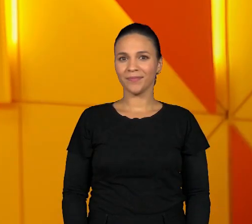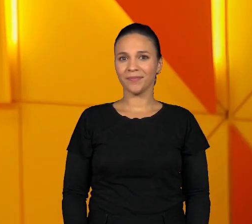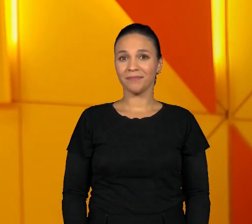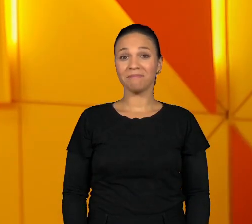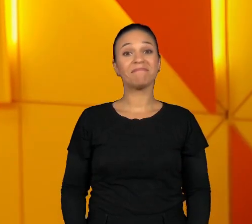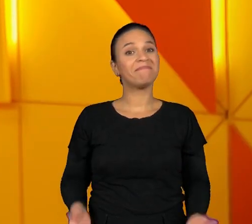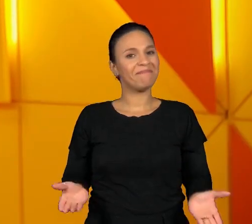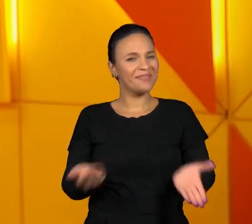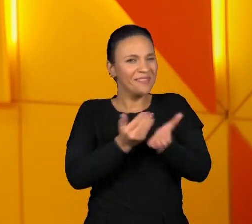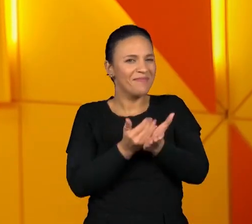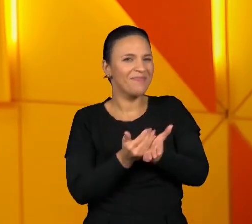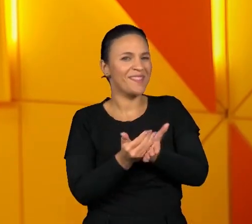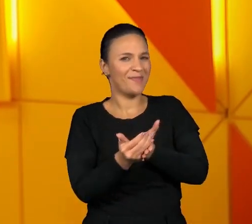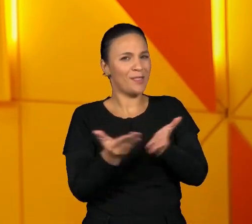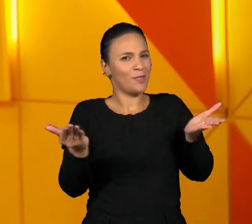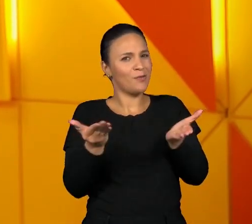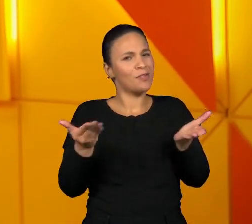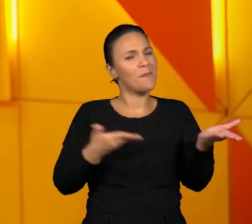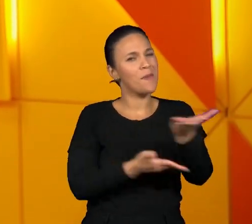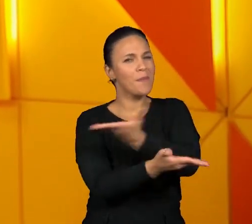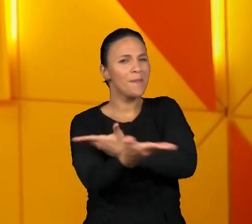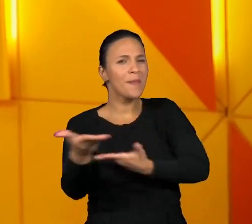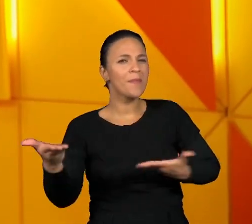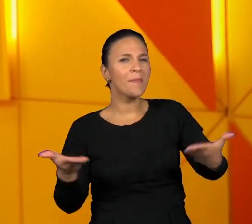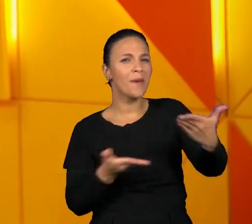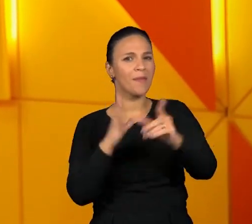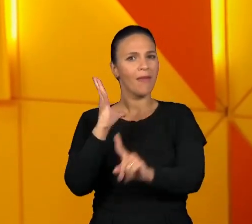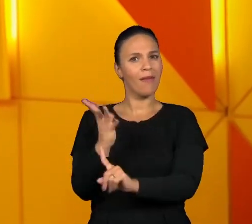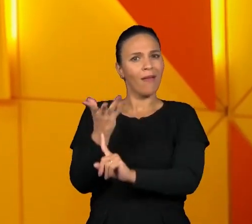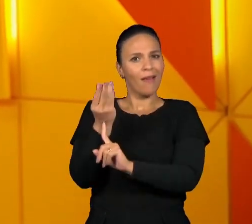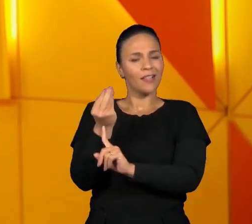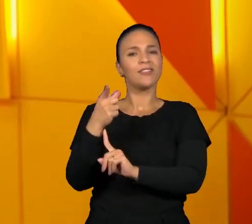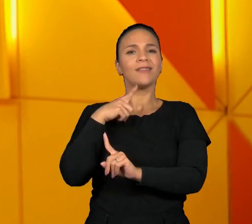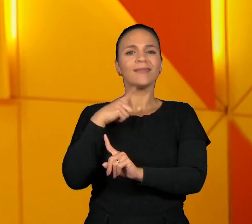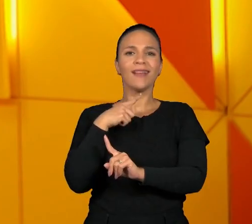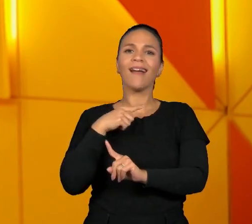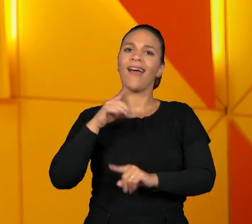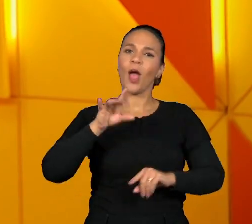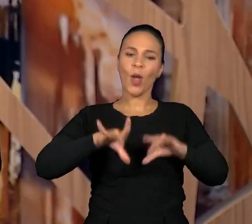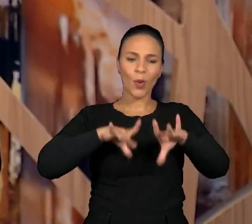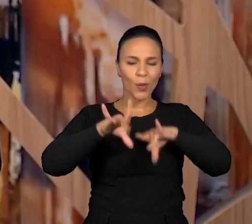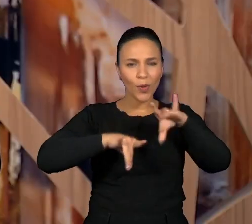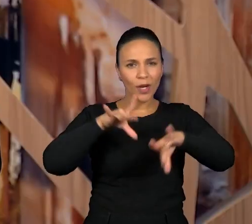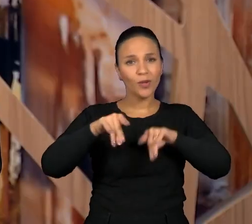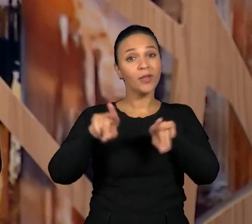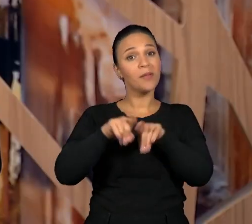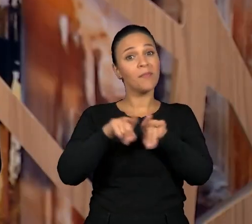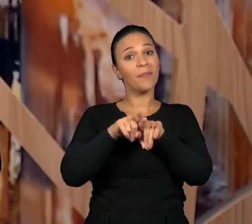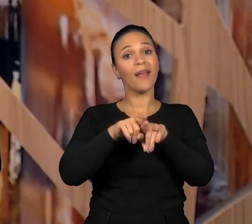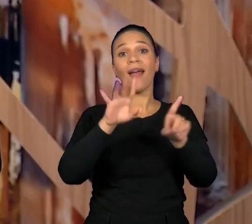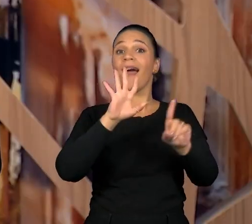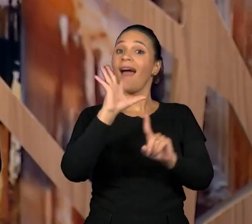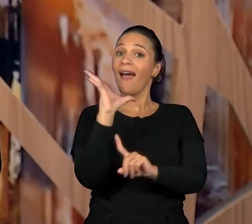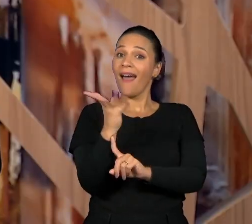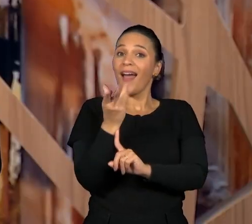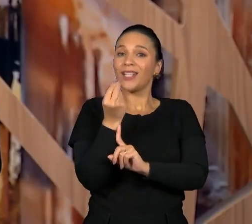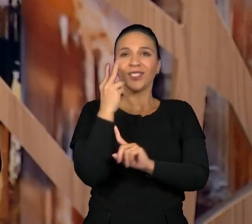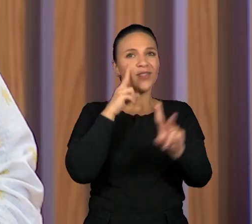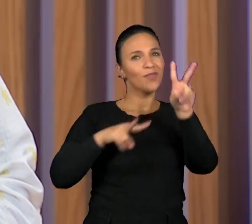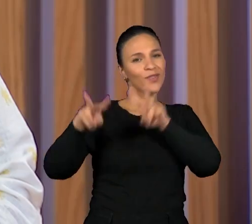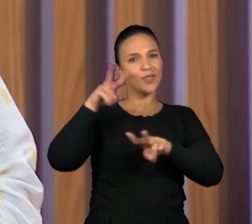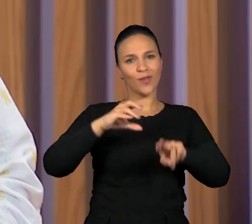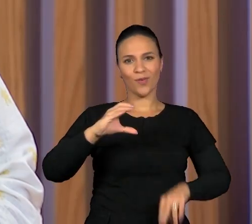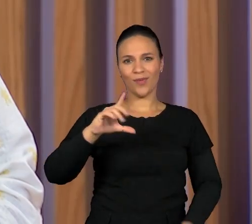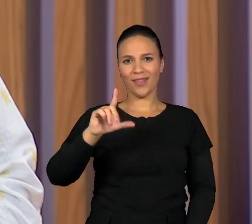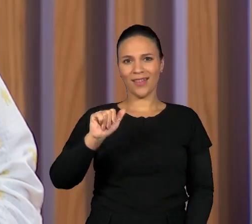E para conversar comigo sobre as grandes artes, eu recebo aqui o curador e artista visual Claudinei Roberto e a